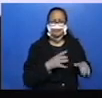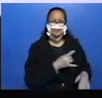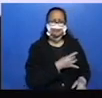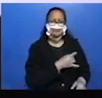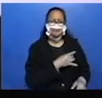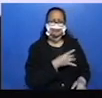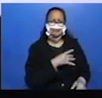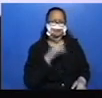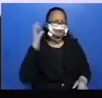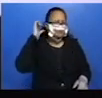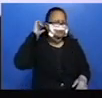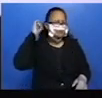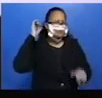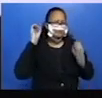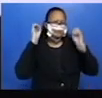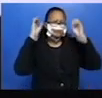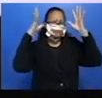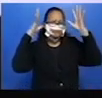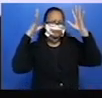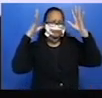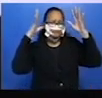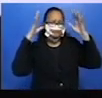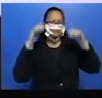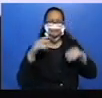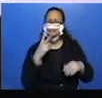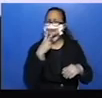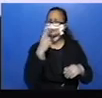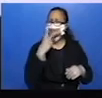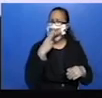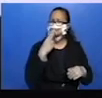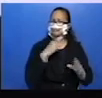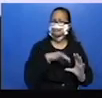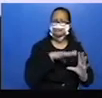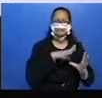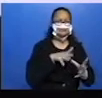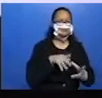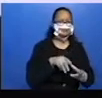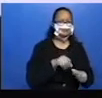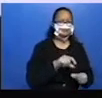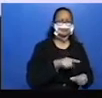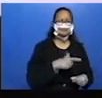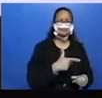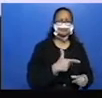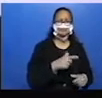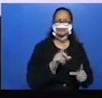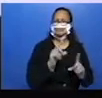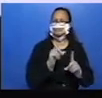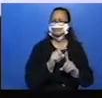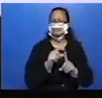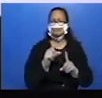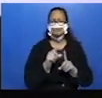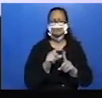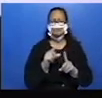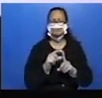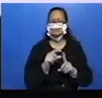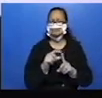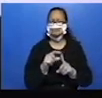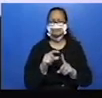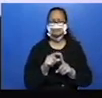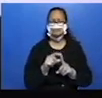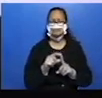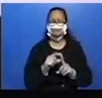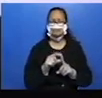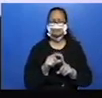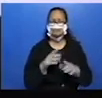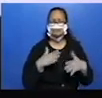em pé. Parecia que vinha de outro mundo. Eram palavras profundas vindas do